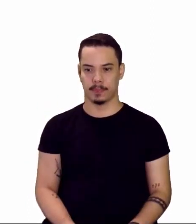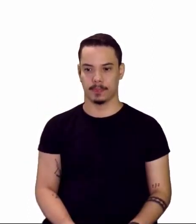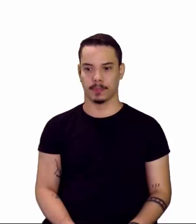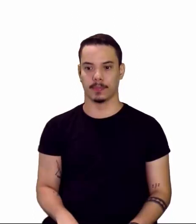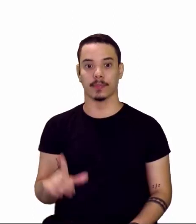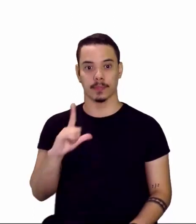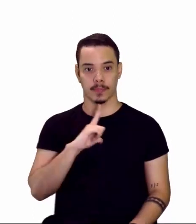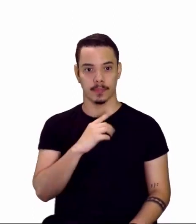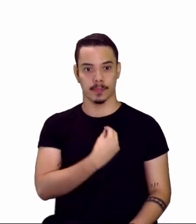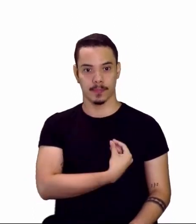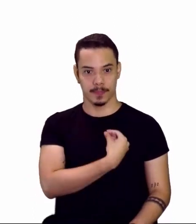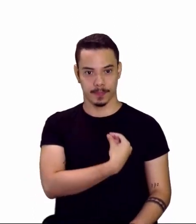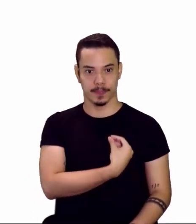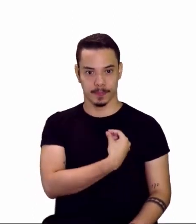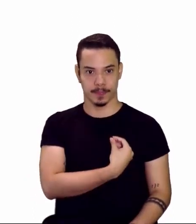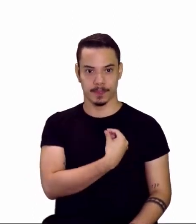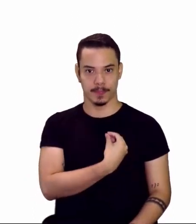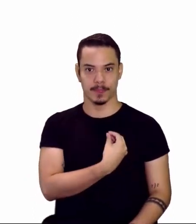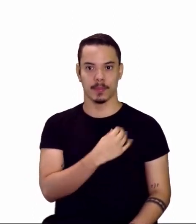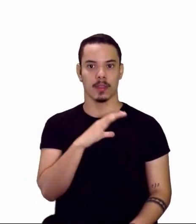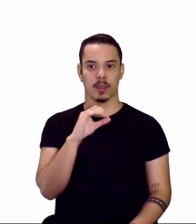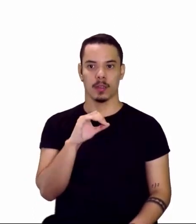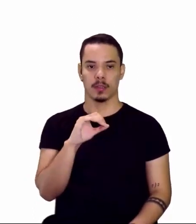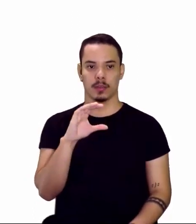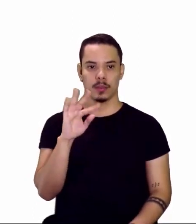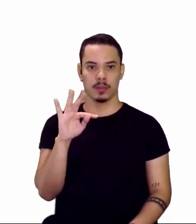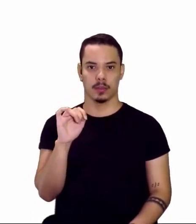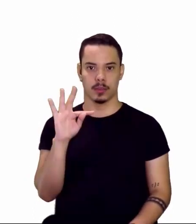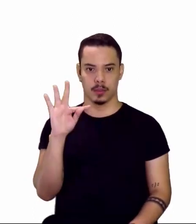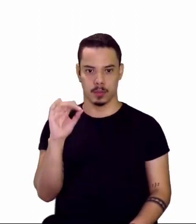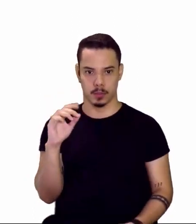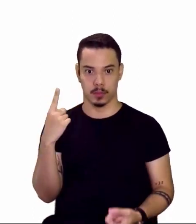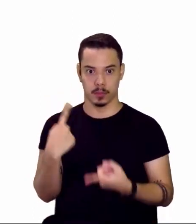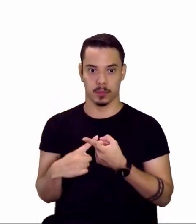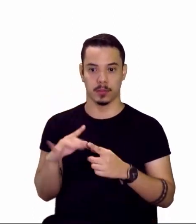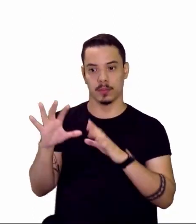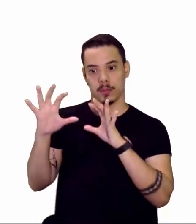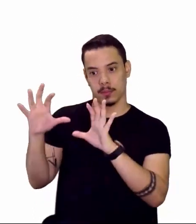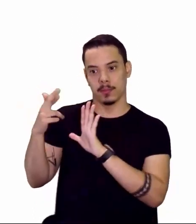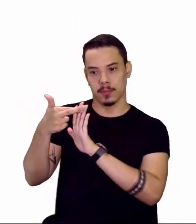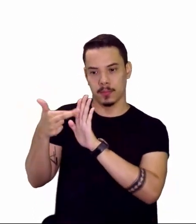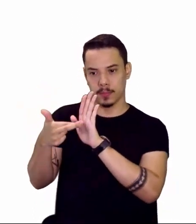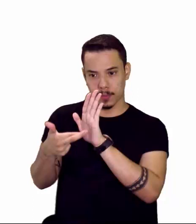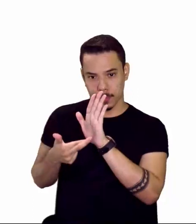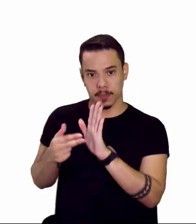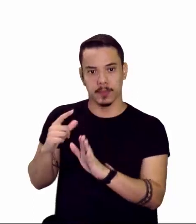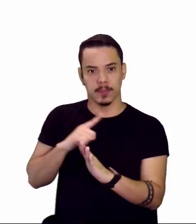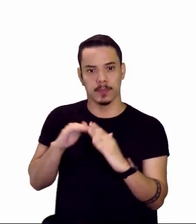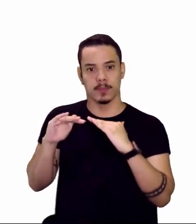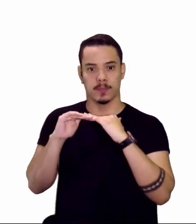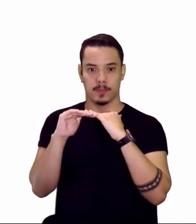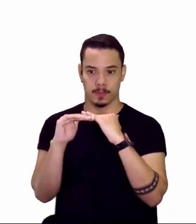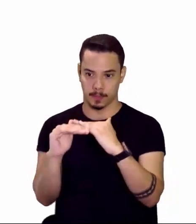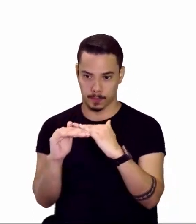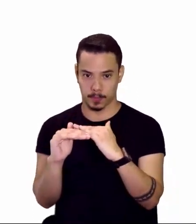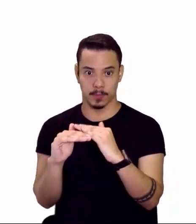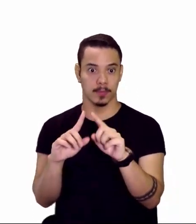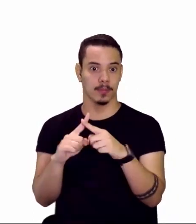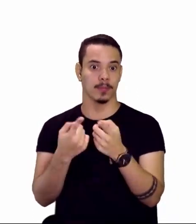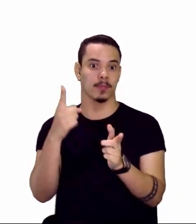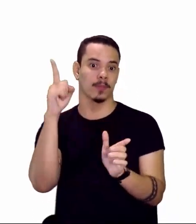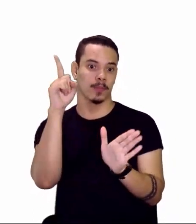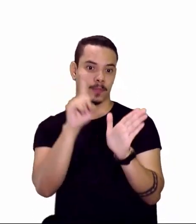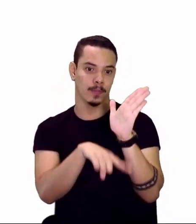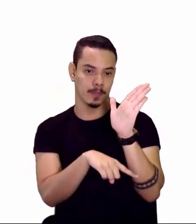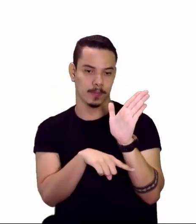existe a contração do octeto, porque esses átomos, eles são estáveis com menos